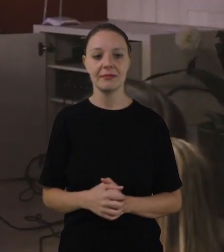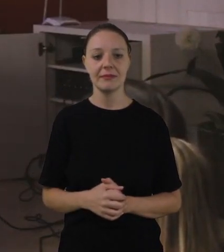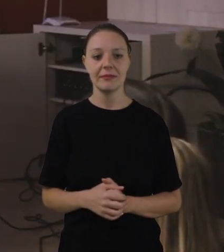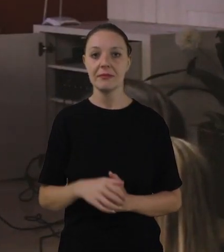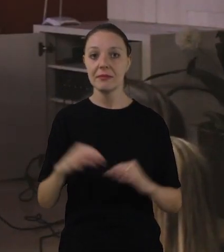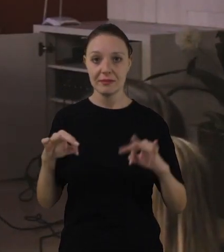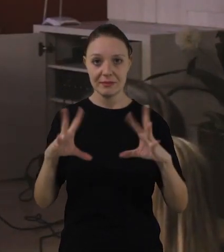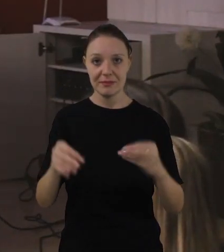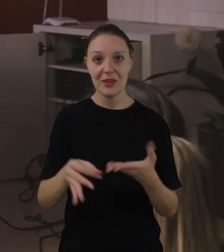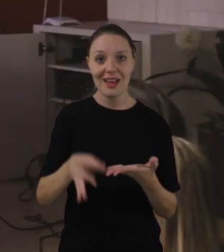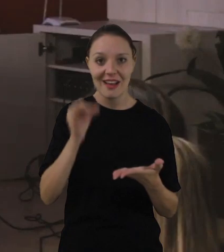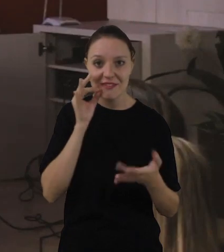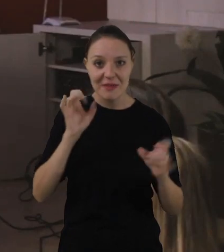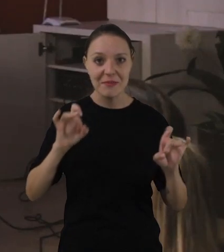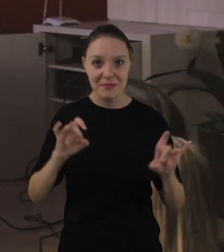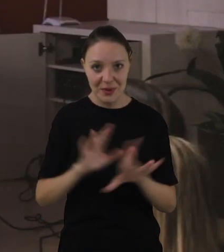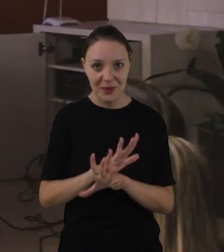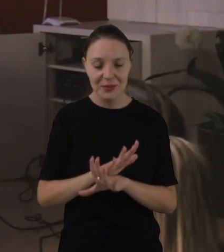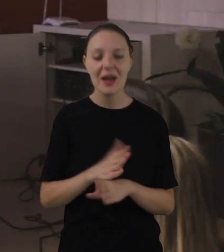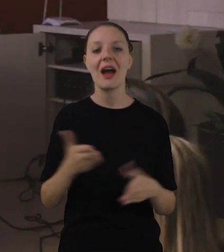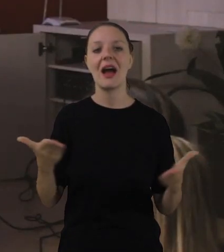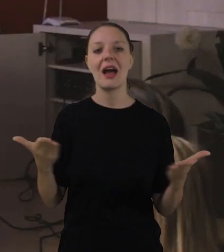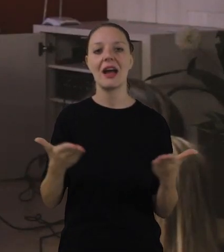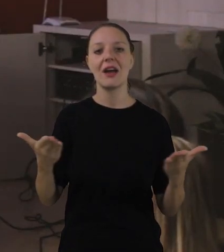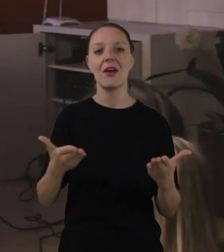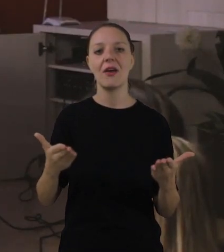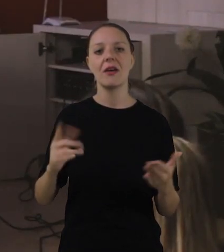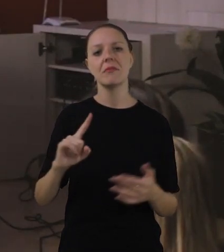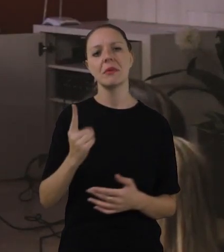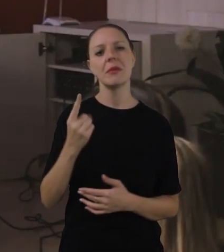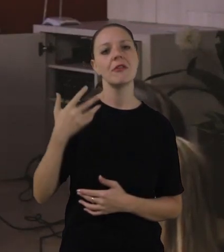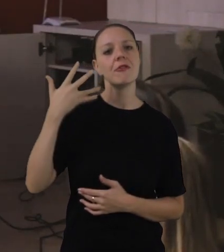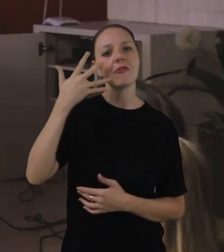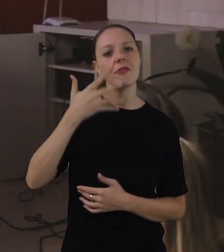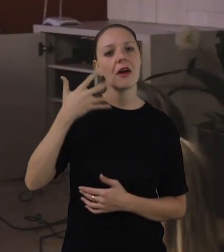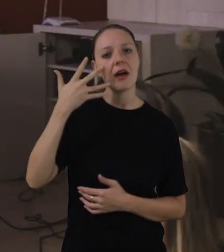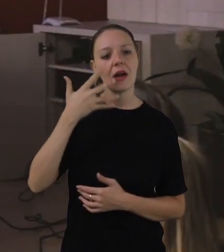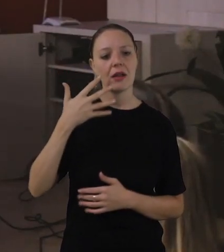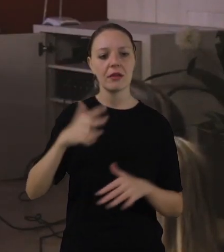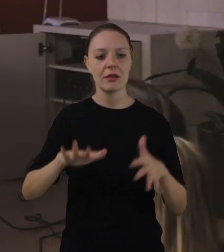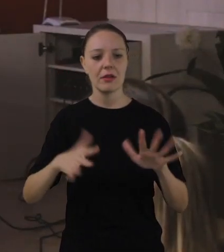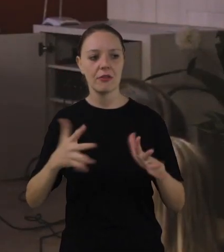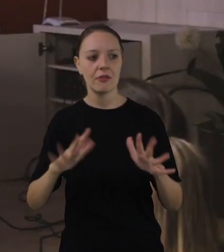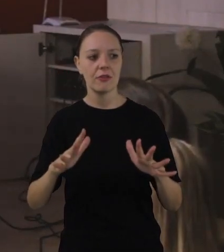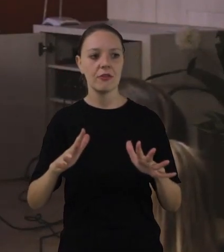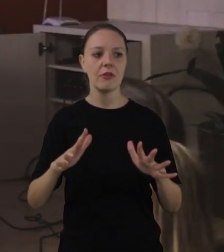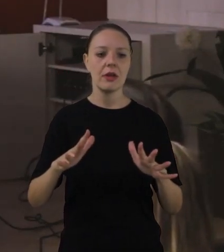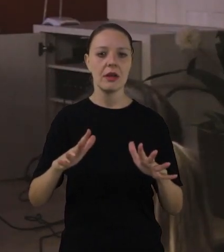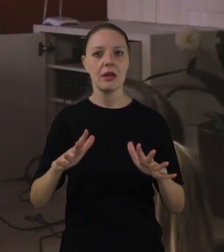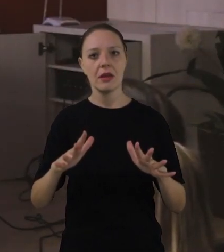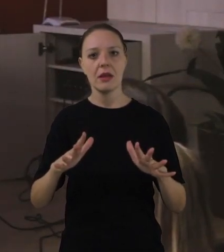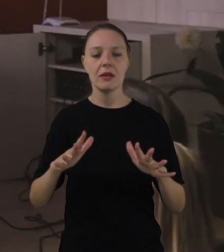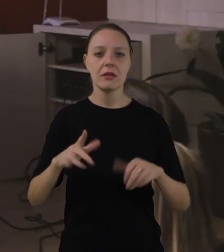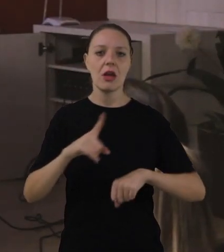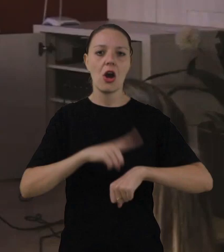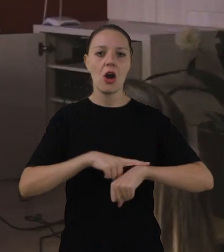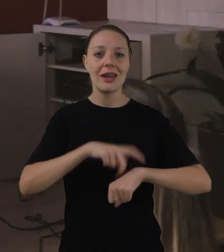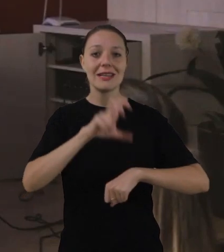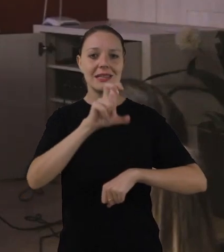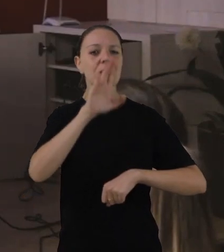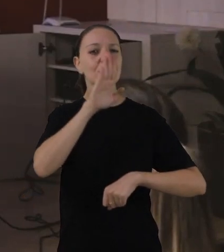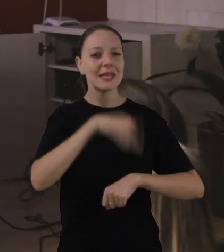gostoso? E agora a gente vai ter uma fala, nós vamos estar em torno de 5 horas, talvez 5h10, a gente já libera vocês,